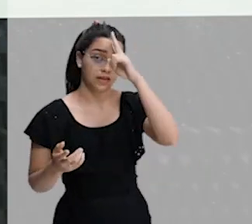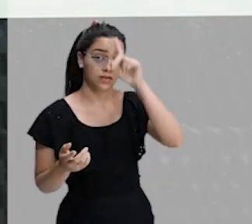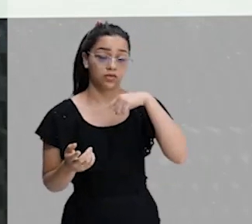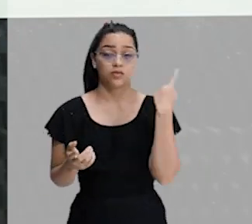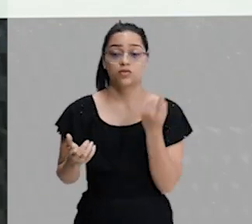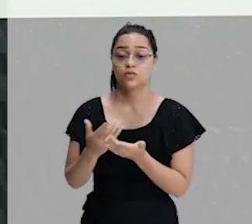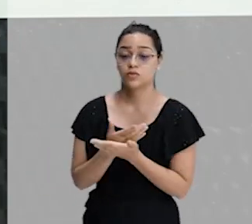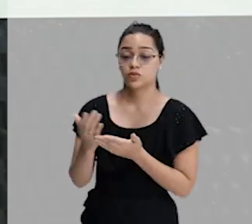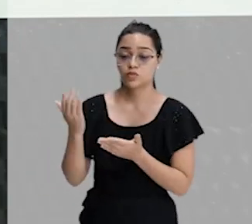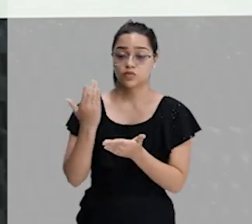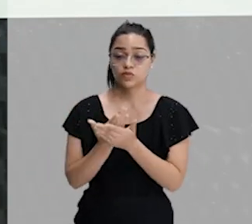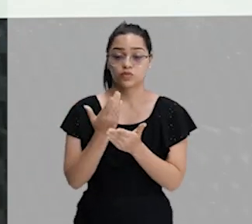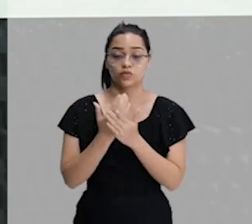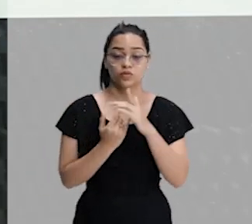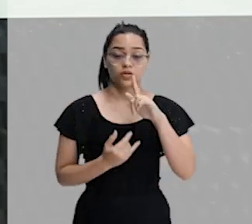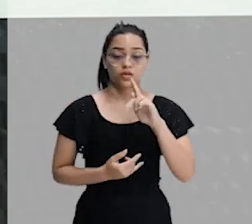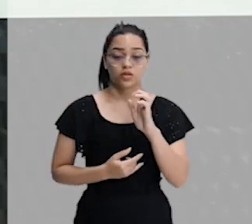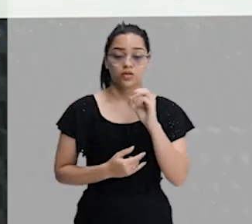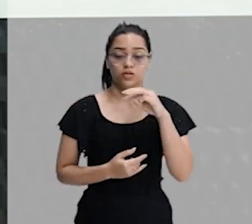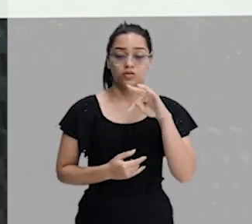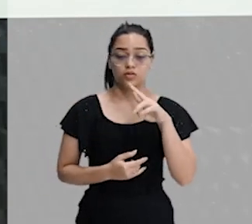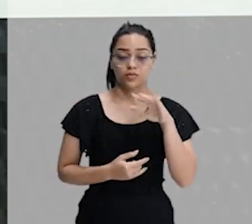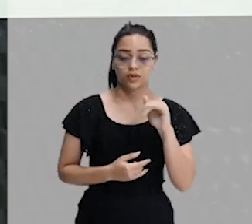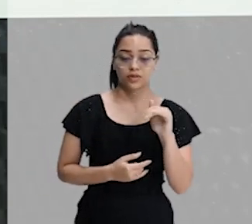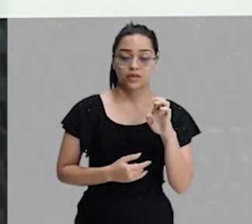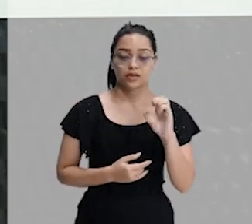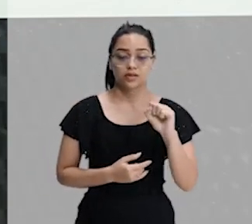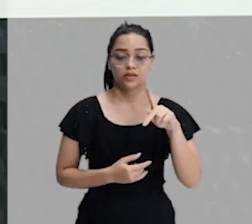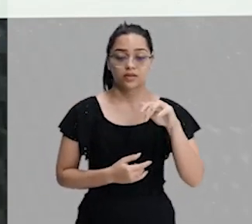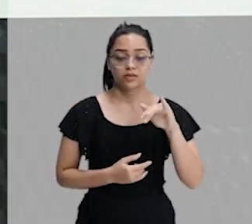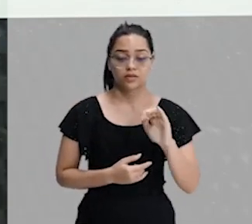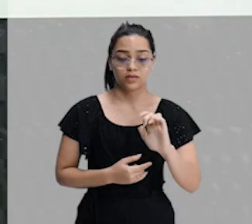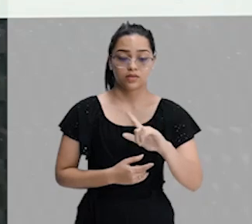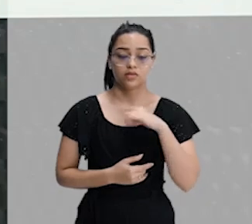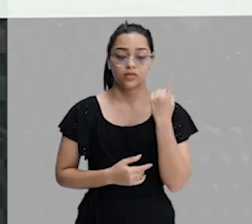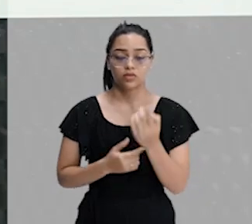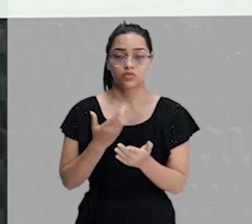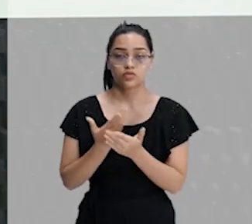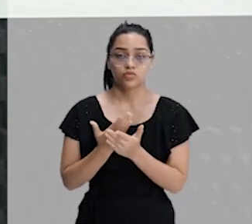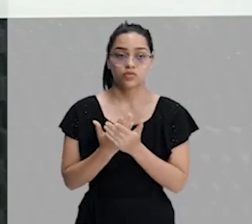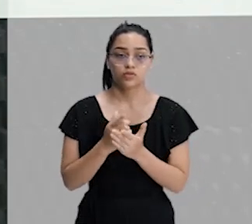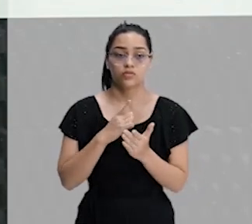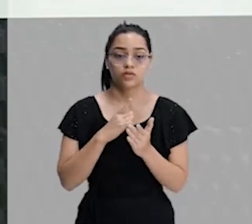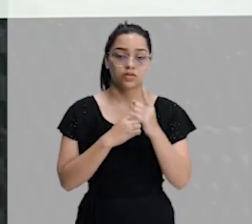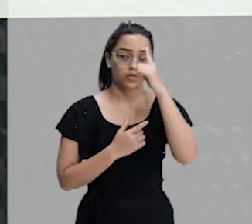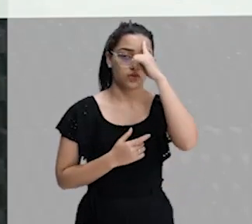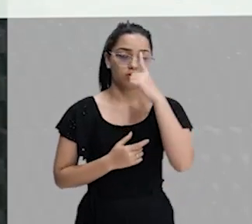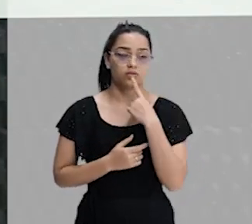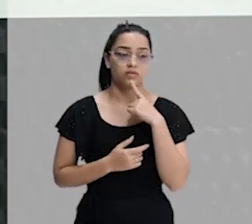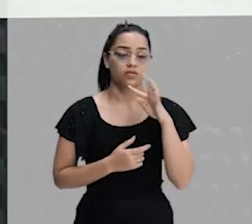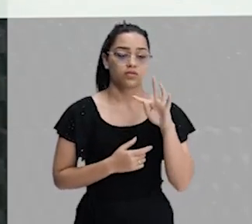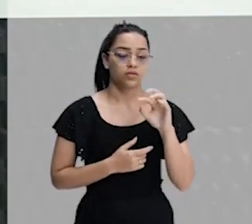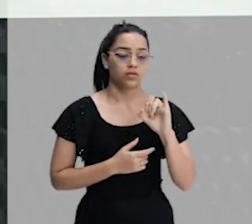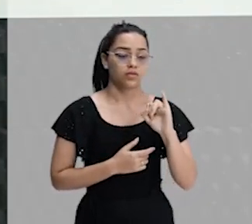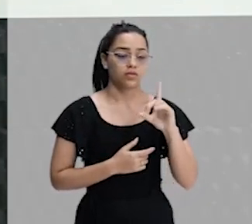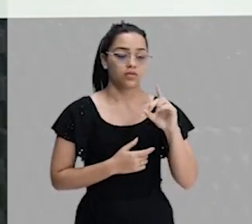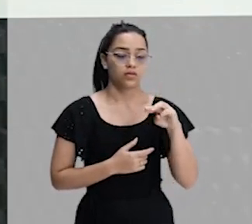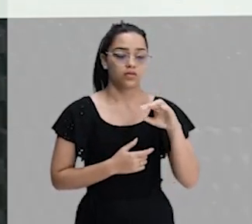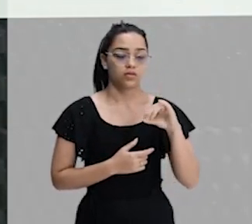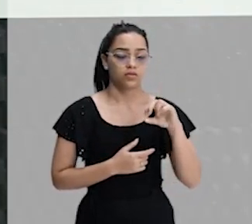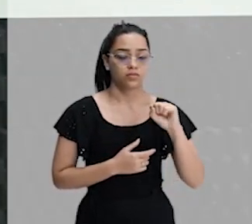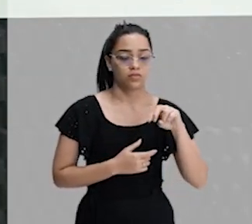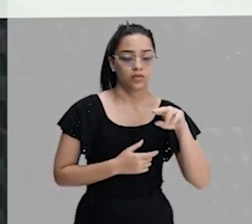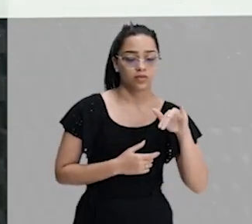gente começou o estudo da geometria espacial, né? A gente está estudando aqui as figuras tridimensionais